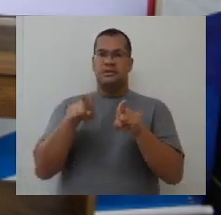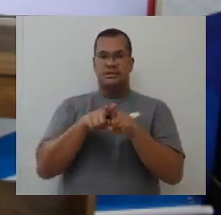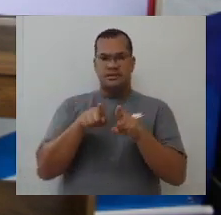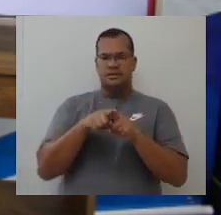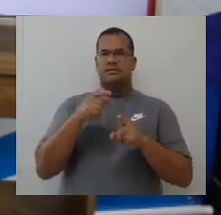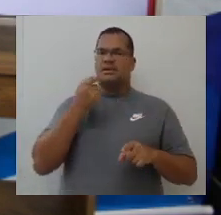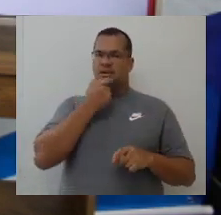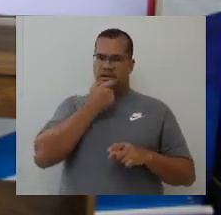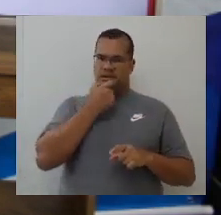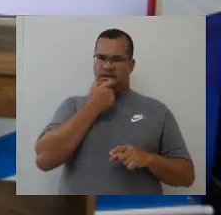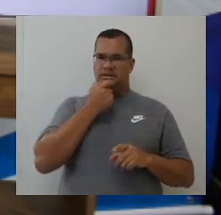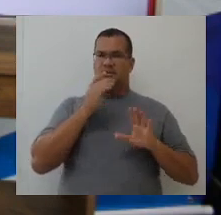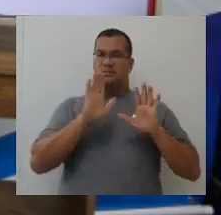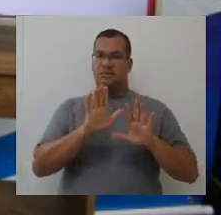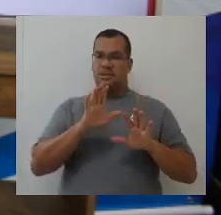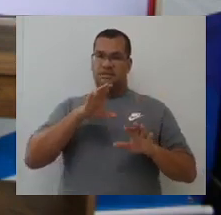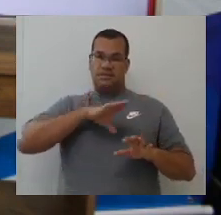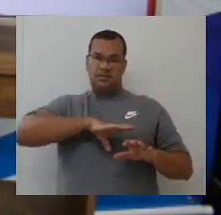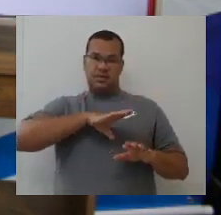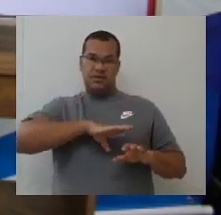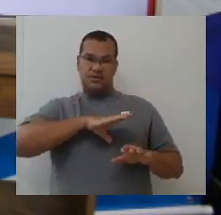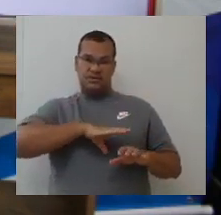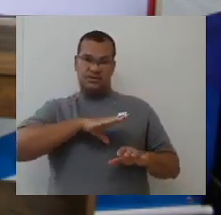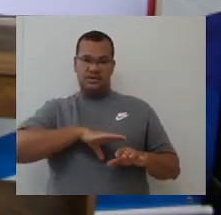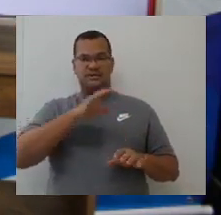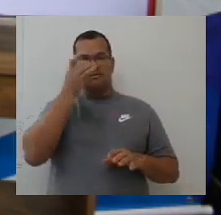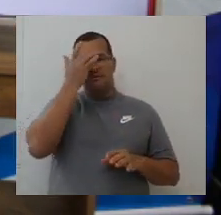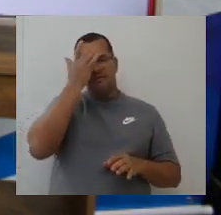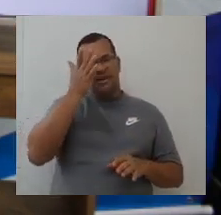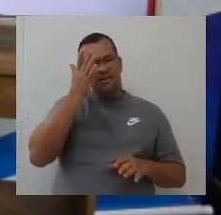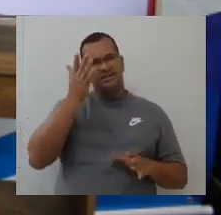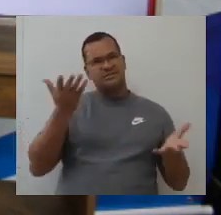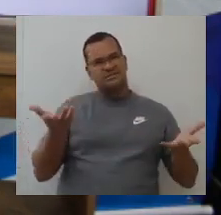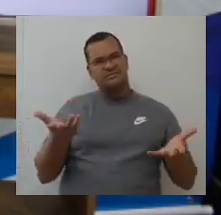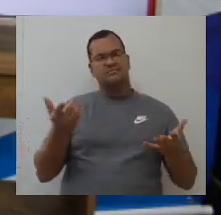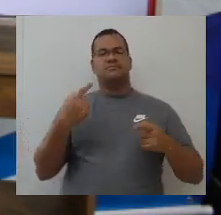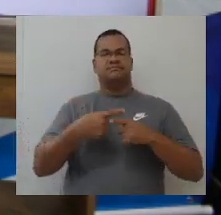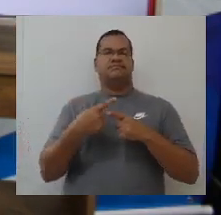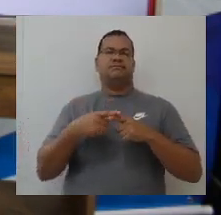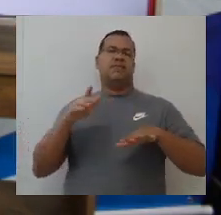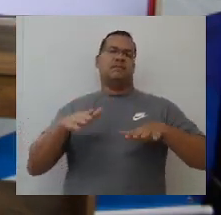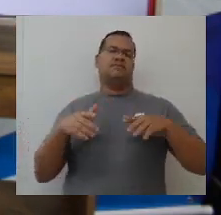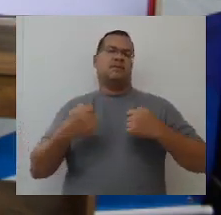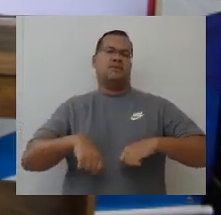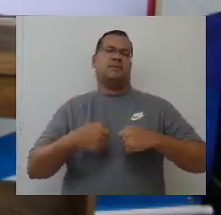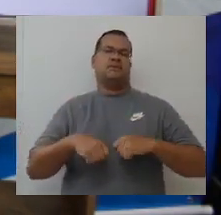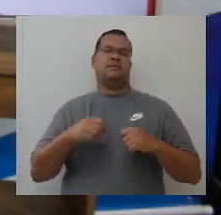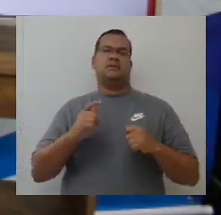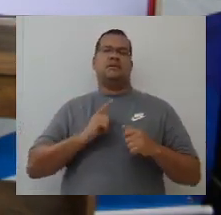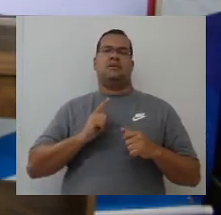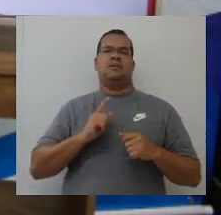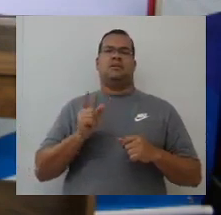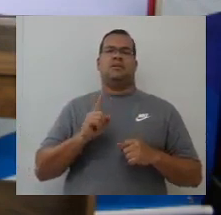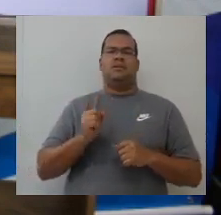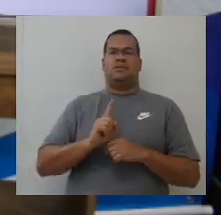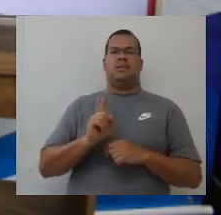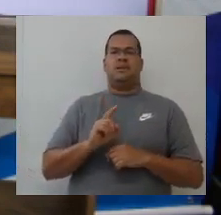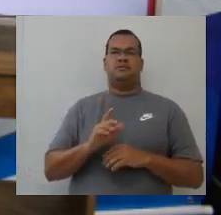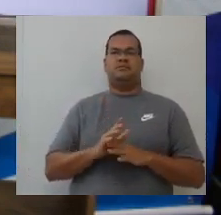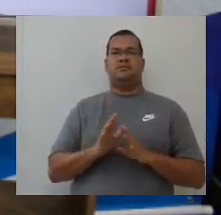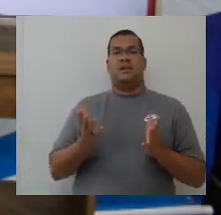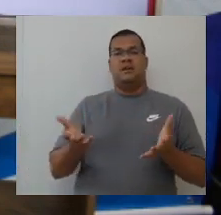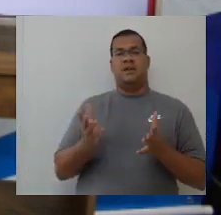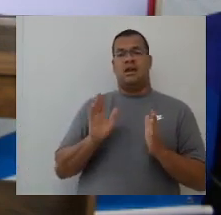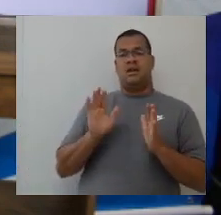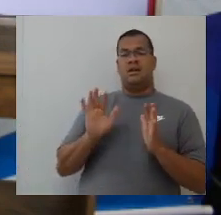também, tá certo? Só que na língua portuguesa a gente acaba facilitando bastante. Né? Às vezes eu não preciso colocar não tá, eu posso colocar o né